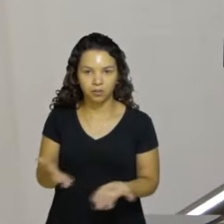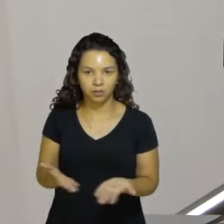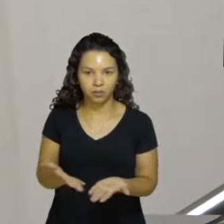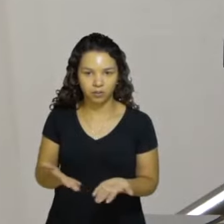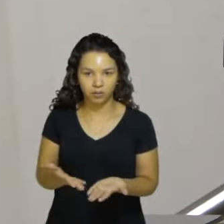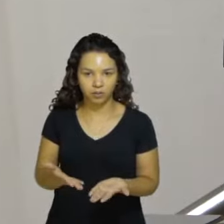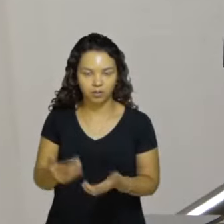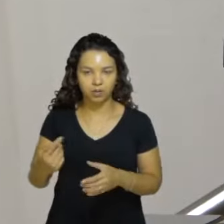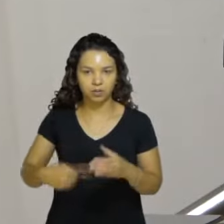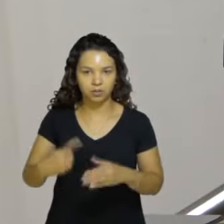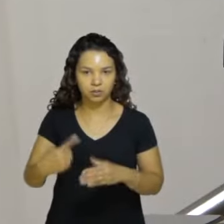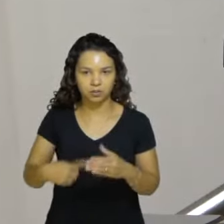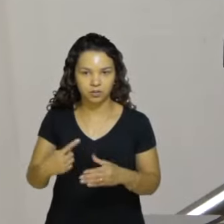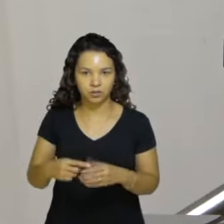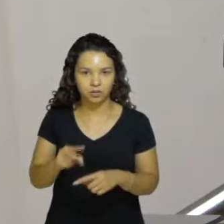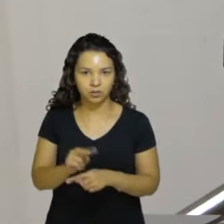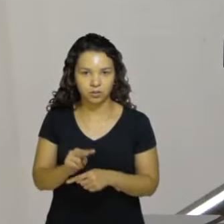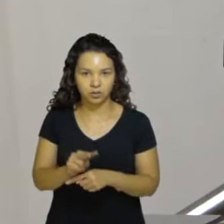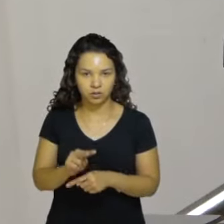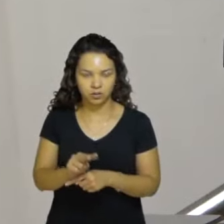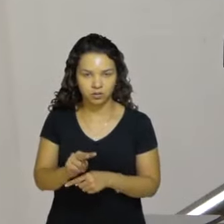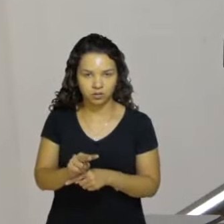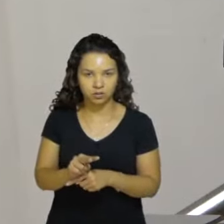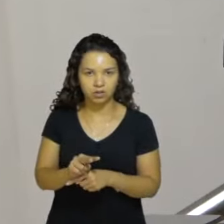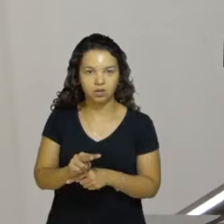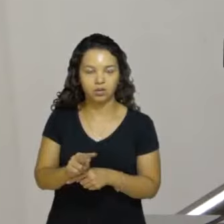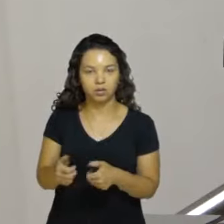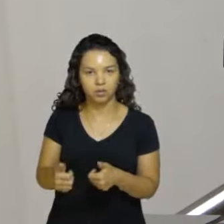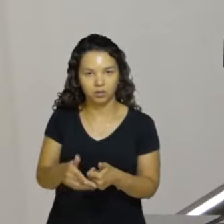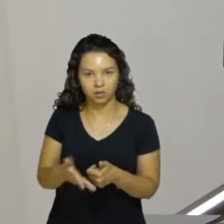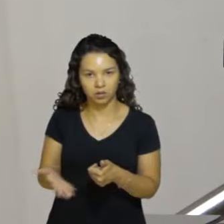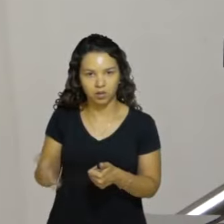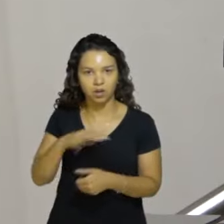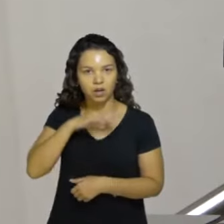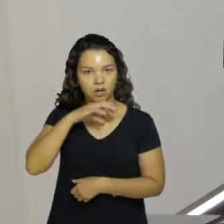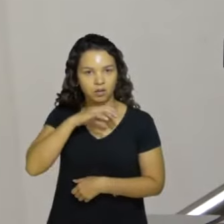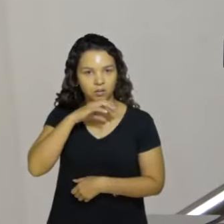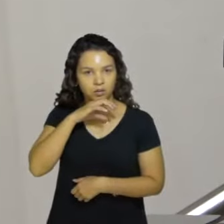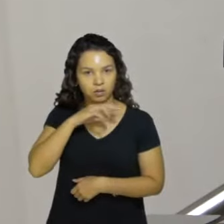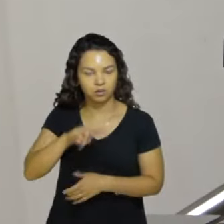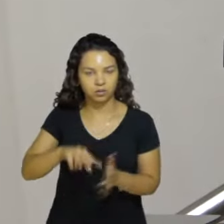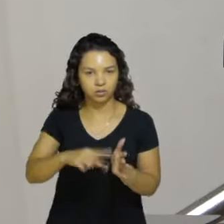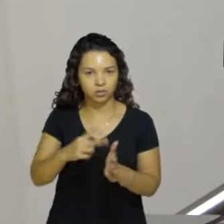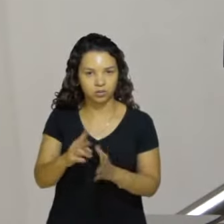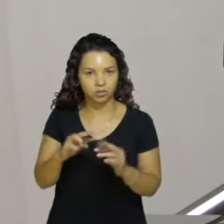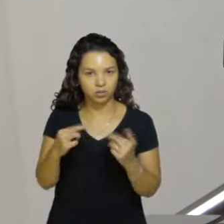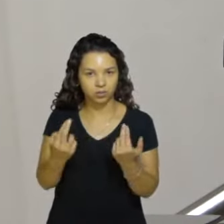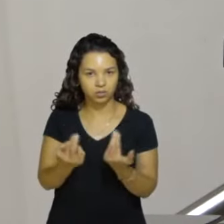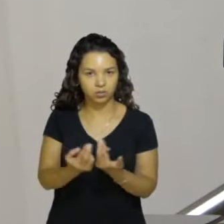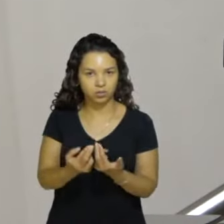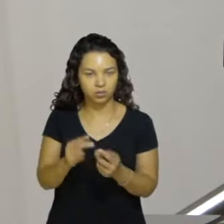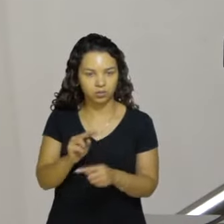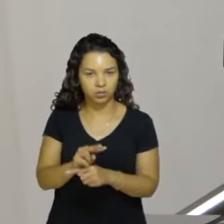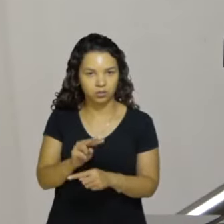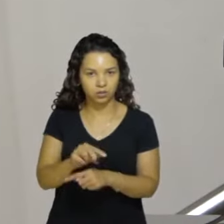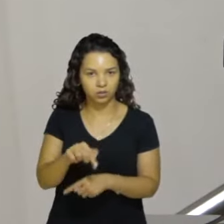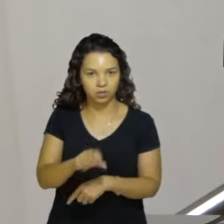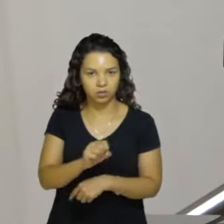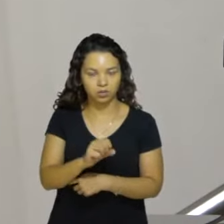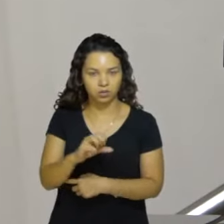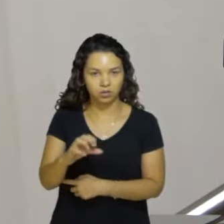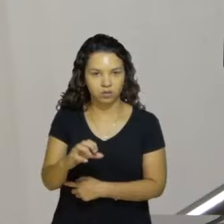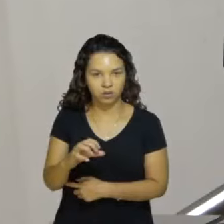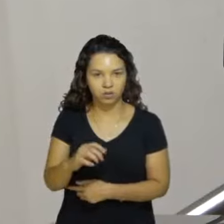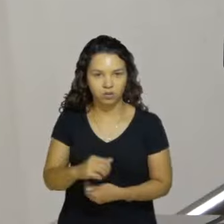na Comissão de Proteção e Bem-Estar Animal, nosso segundo fórum de proteção de Santa Catarina e